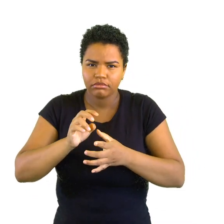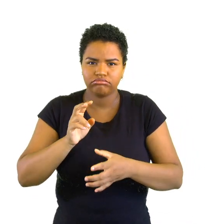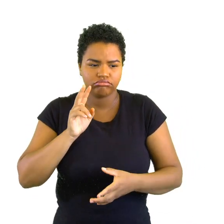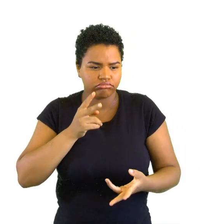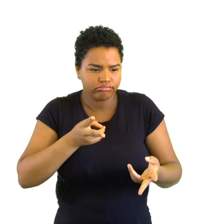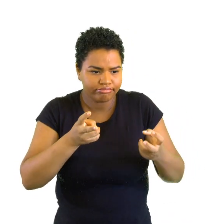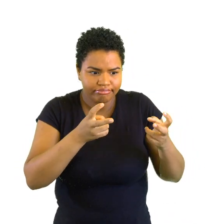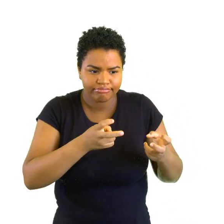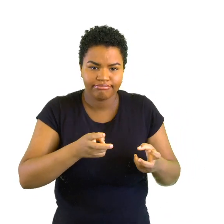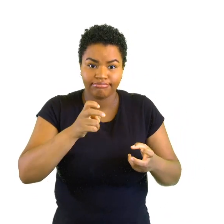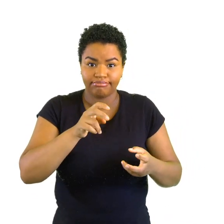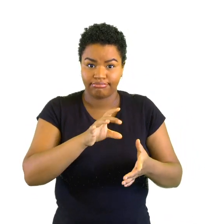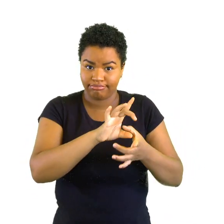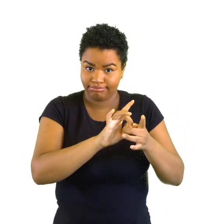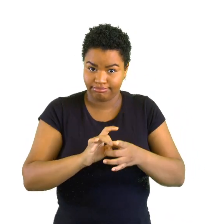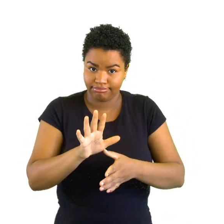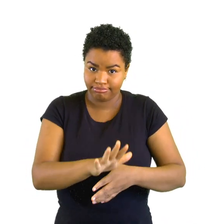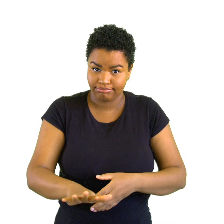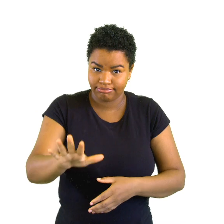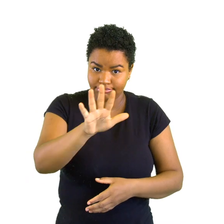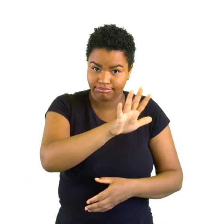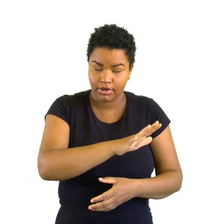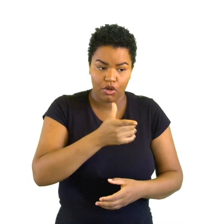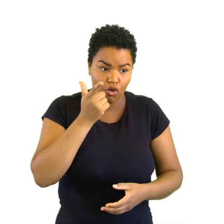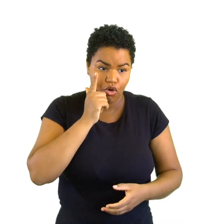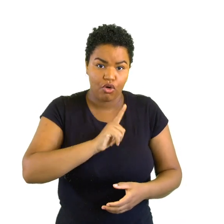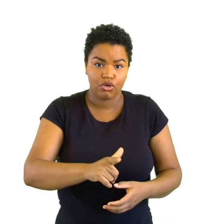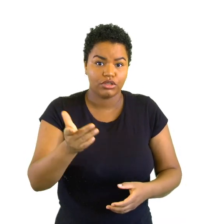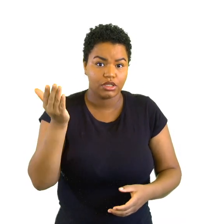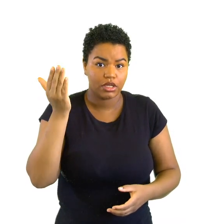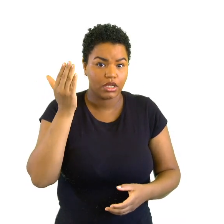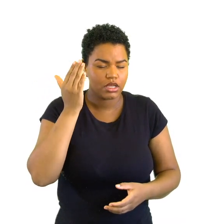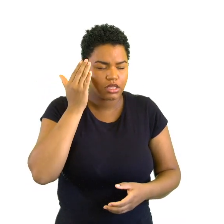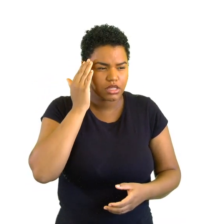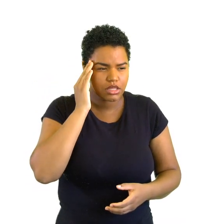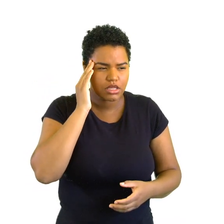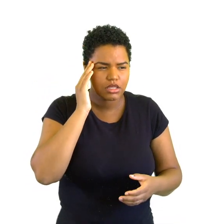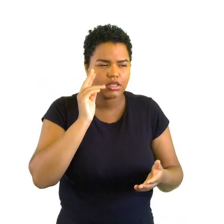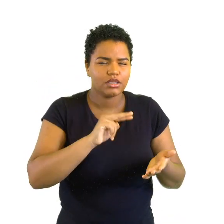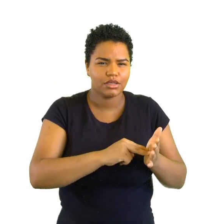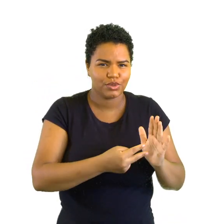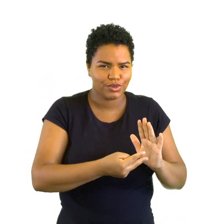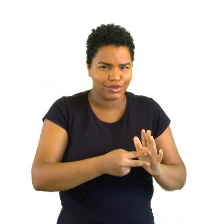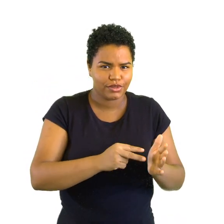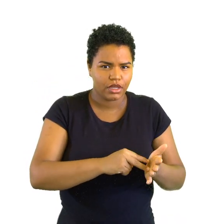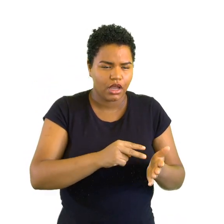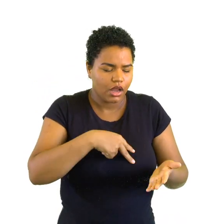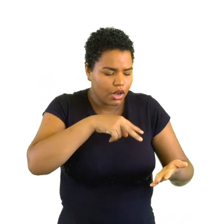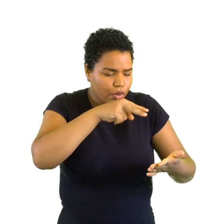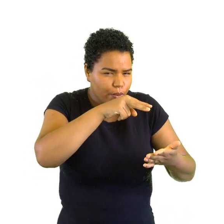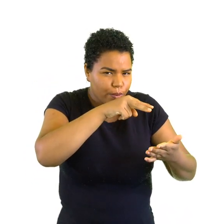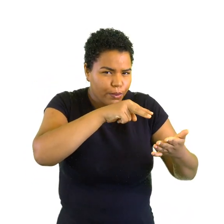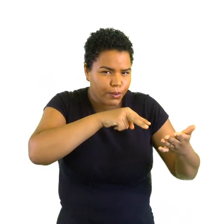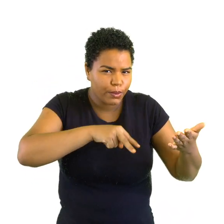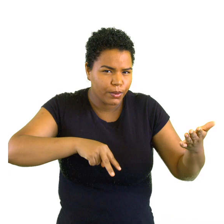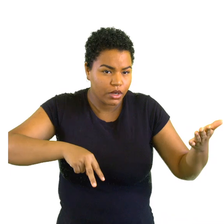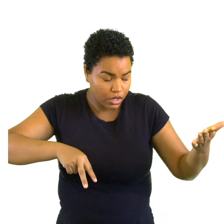do texto, eu consigo depreender o seu significado. Eu consigo, a partir da leitura do texto como um